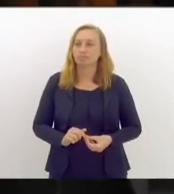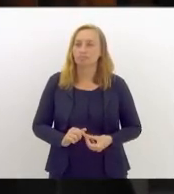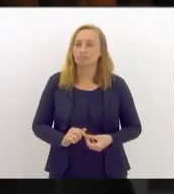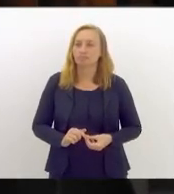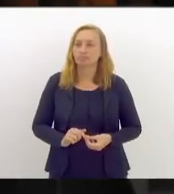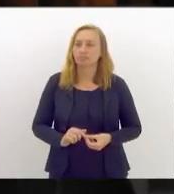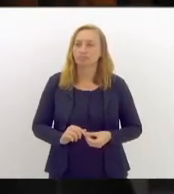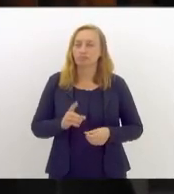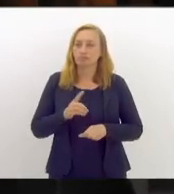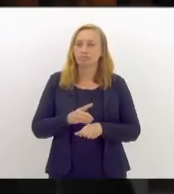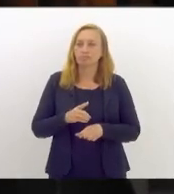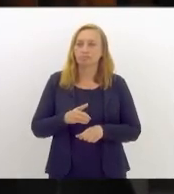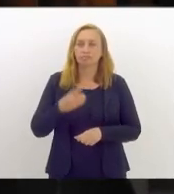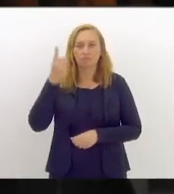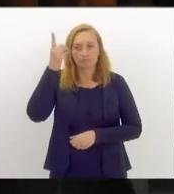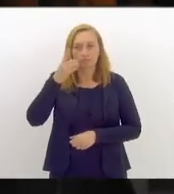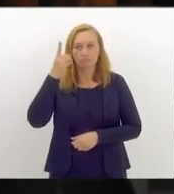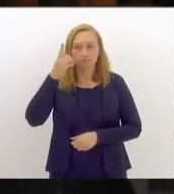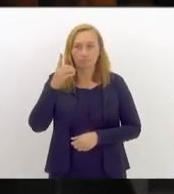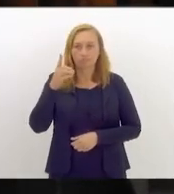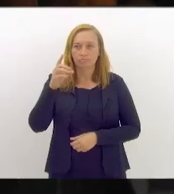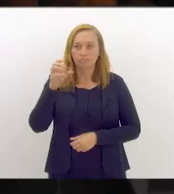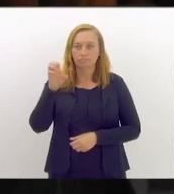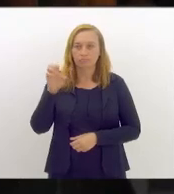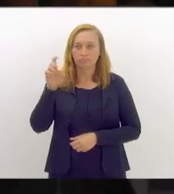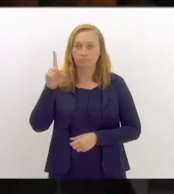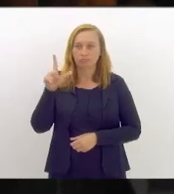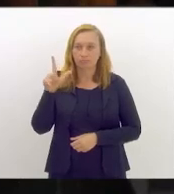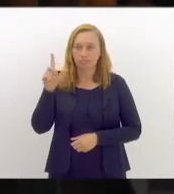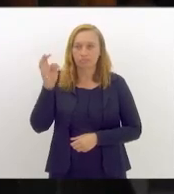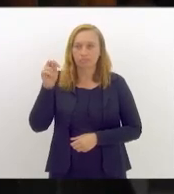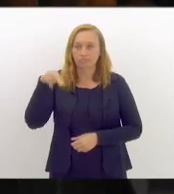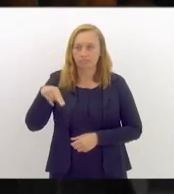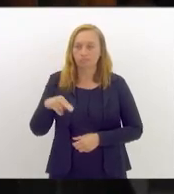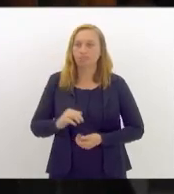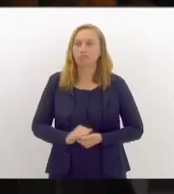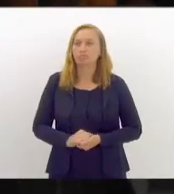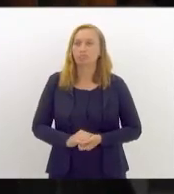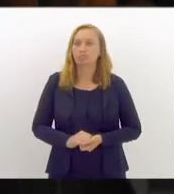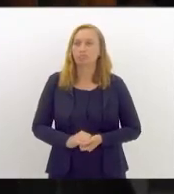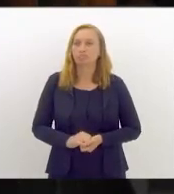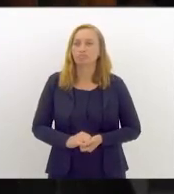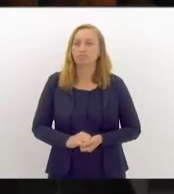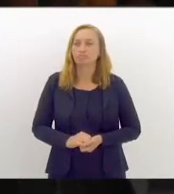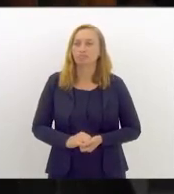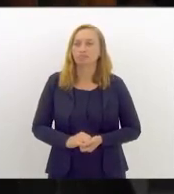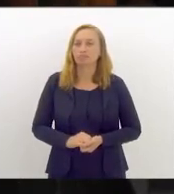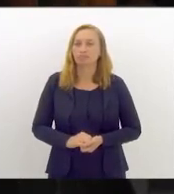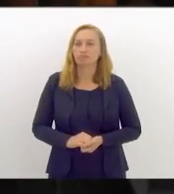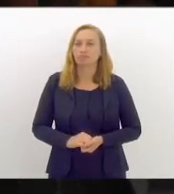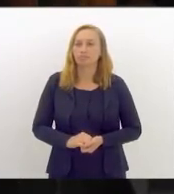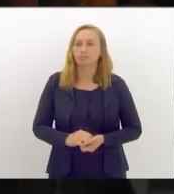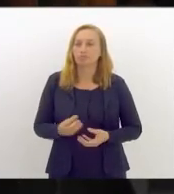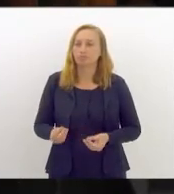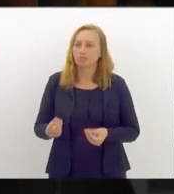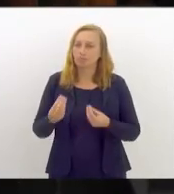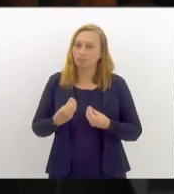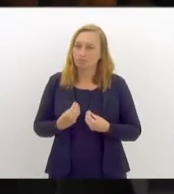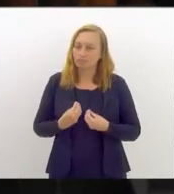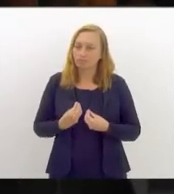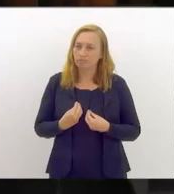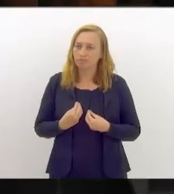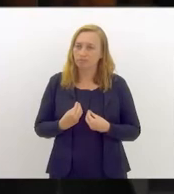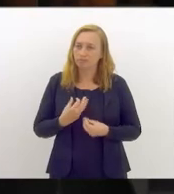eu tô Deputado Elton Cristo pessoa que generosamente nos concedeu